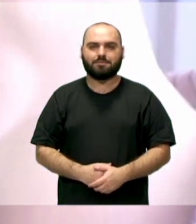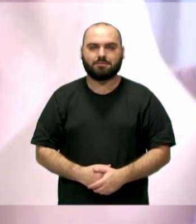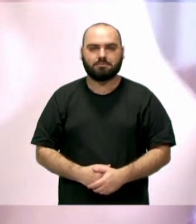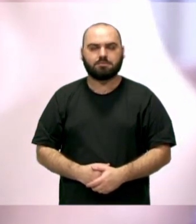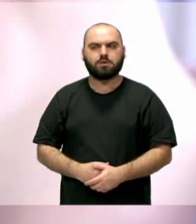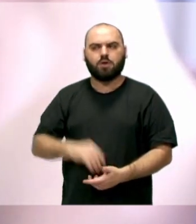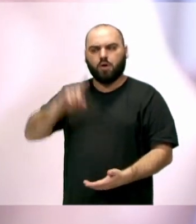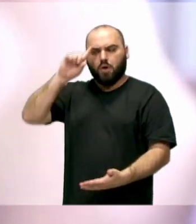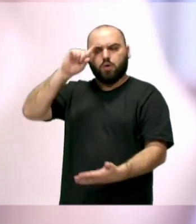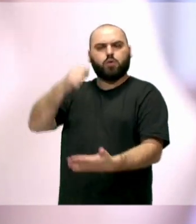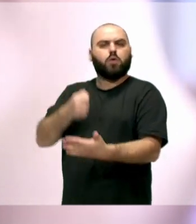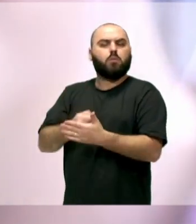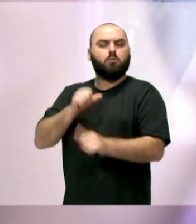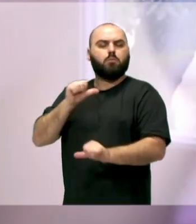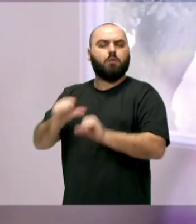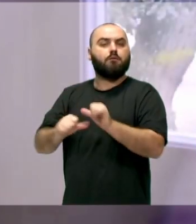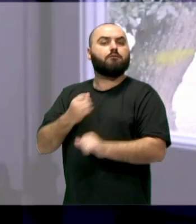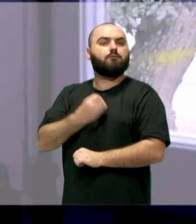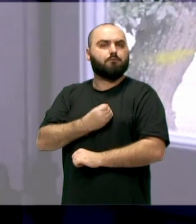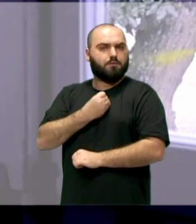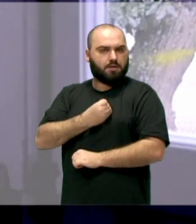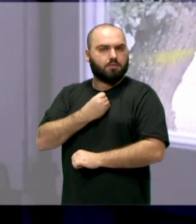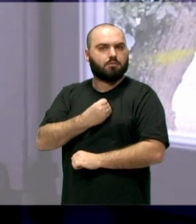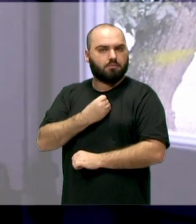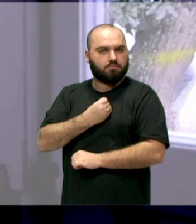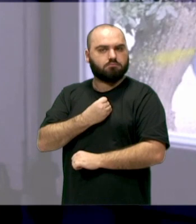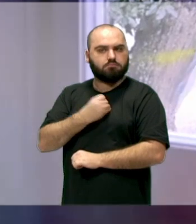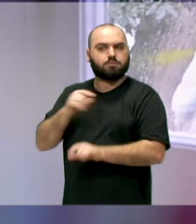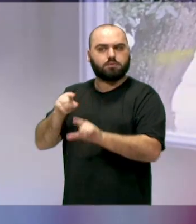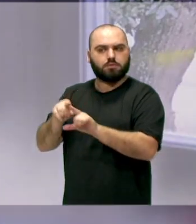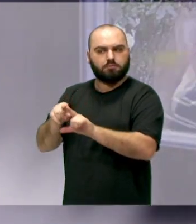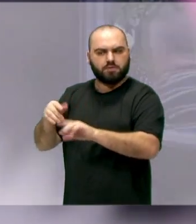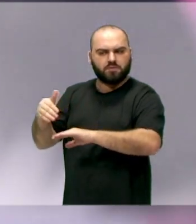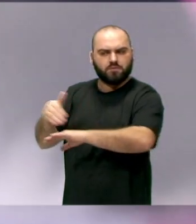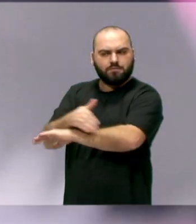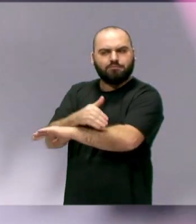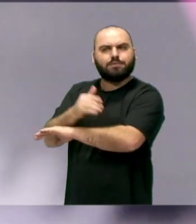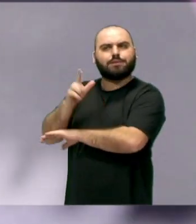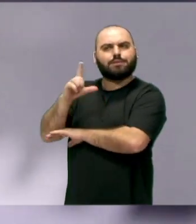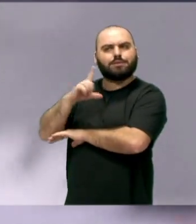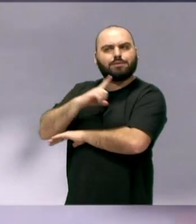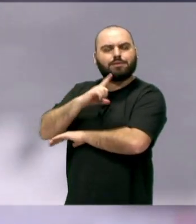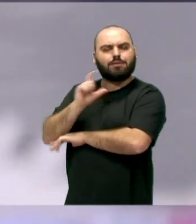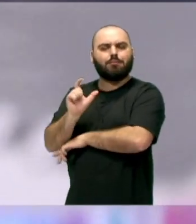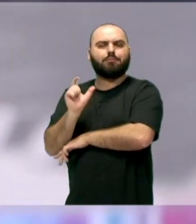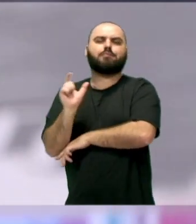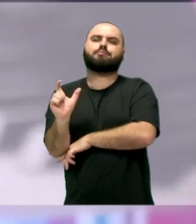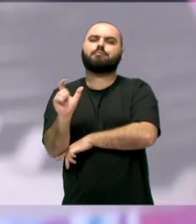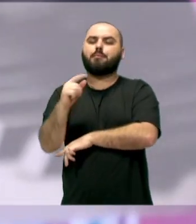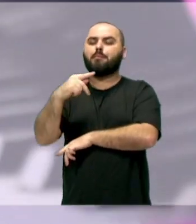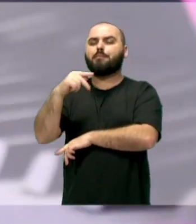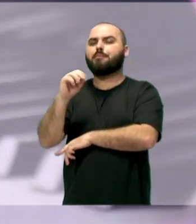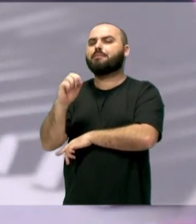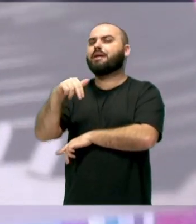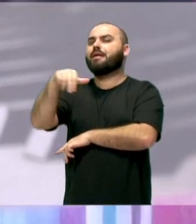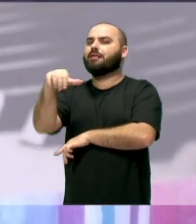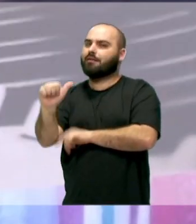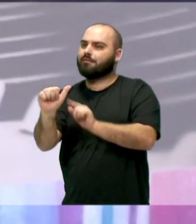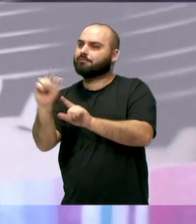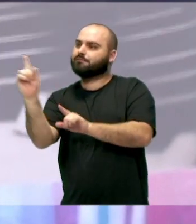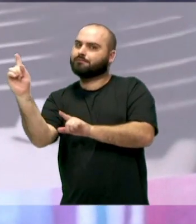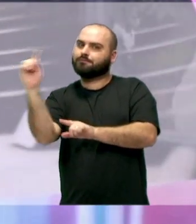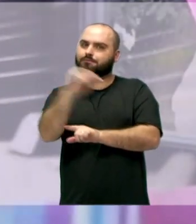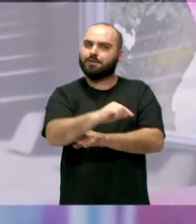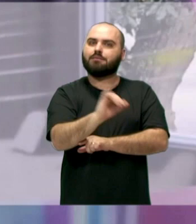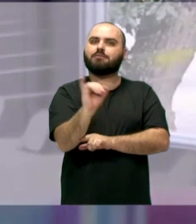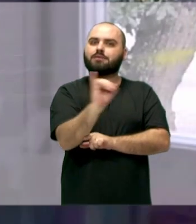Decidido a mudar de vida e de endereço, o jovem que tinha o apelido de Pena veio para Itajaí em 1976, junto com os